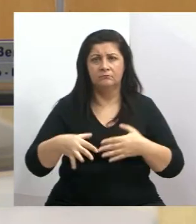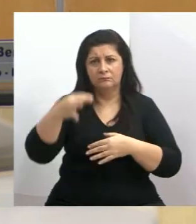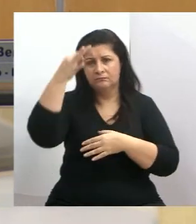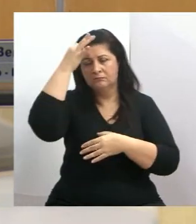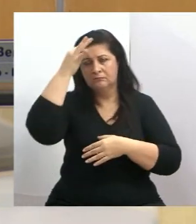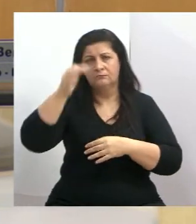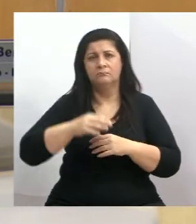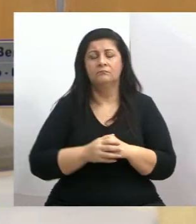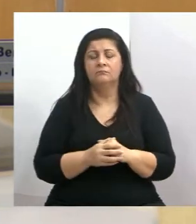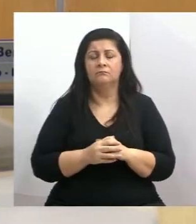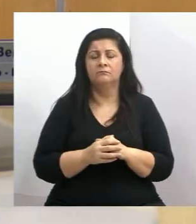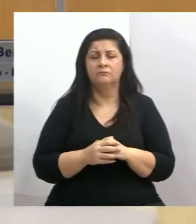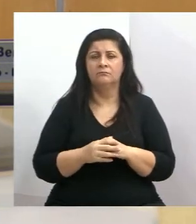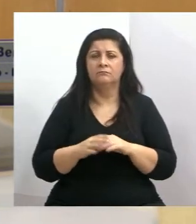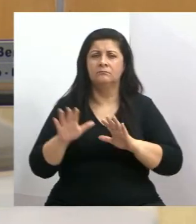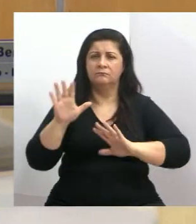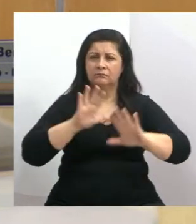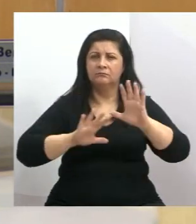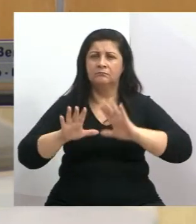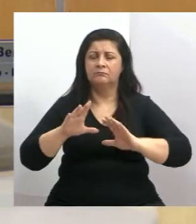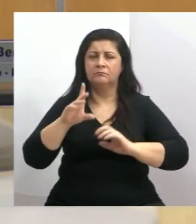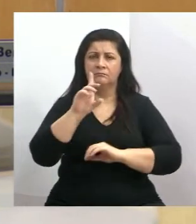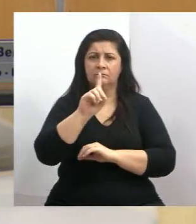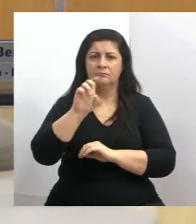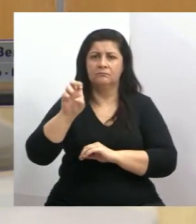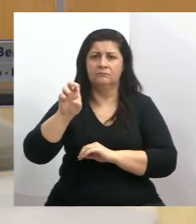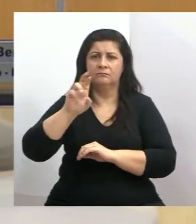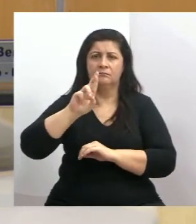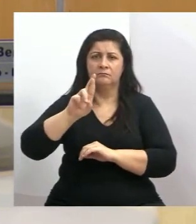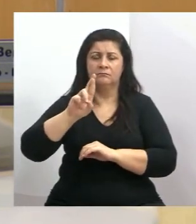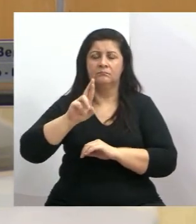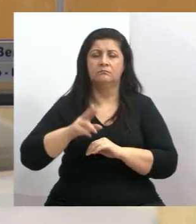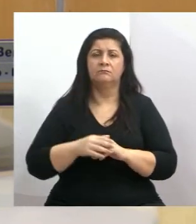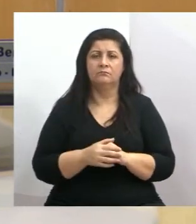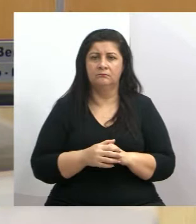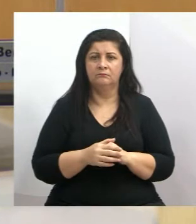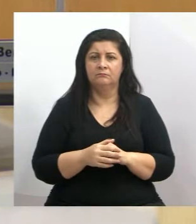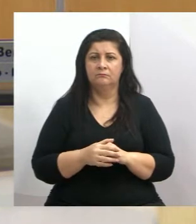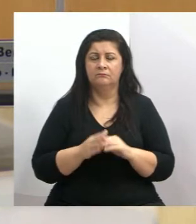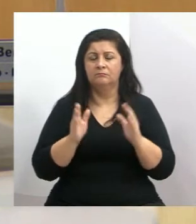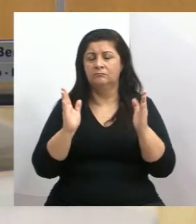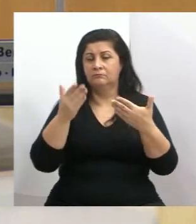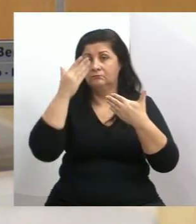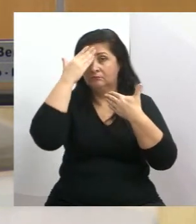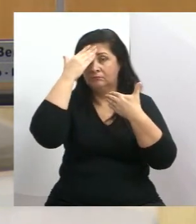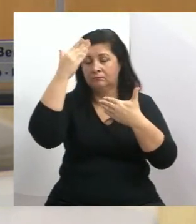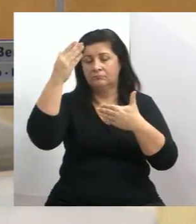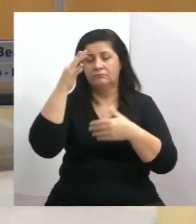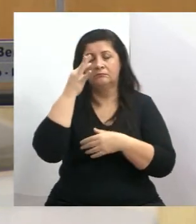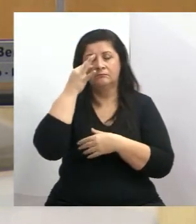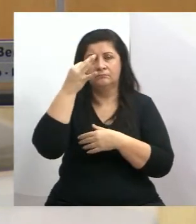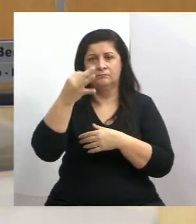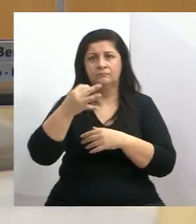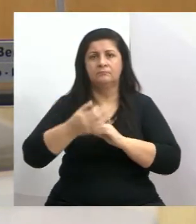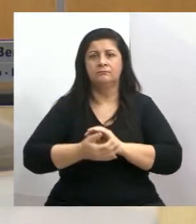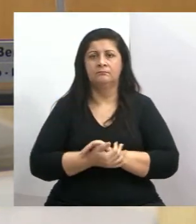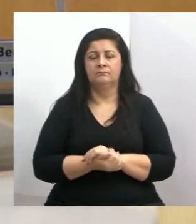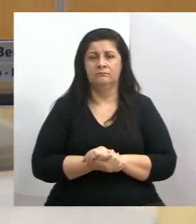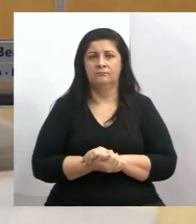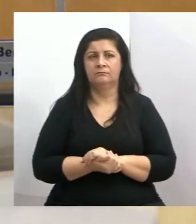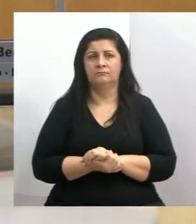compreensão aos préstimos do Departamento de Estradas de Rodagem do Estado de São Paulo e antecipando agradecimento pela atenção